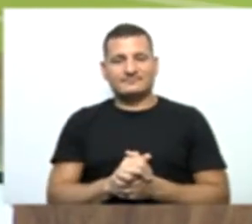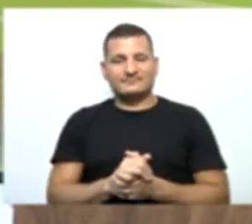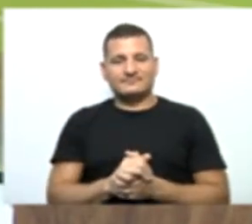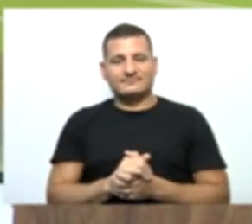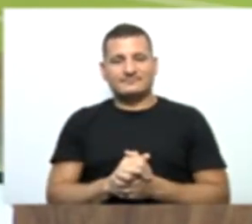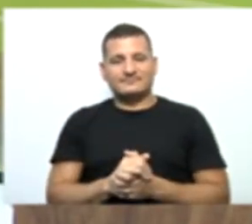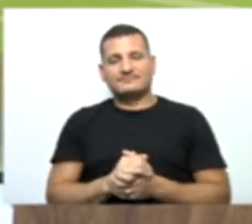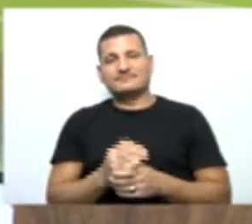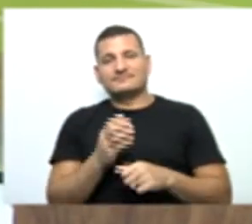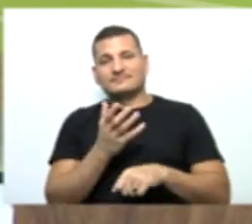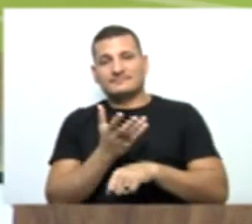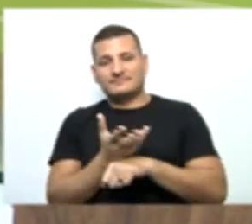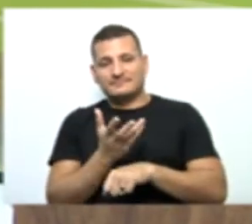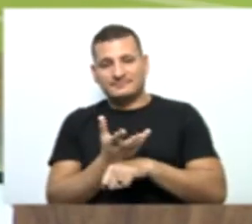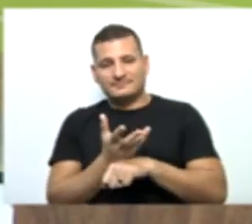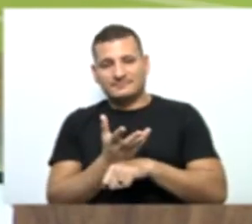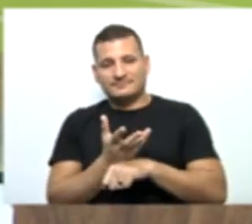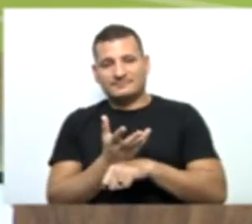disciplina assim que vai